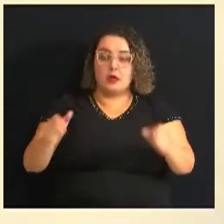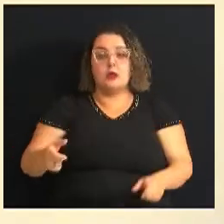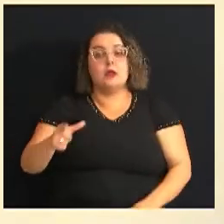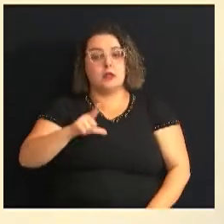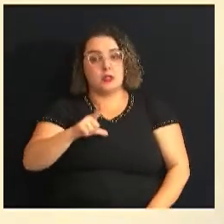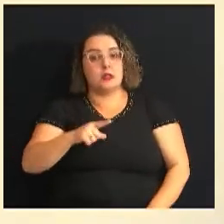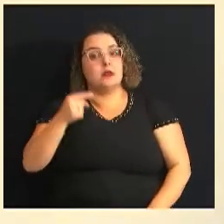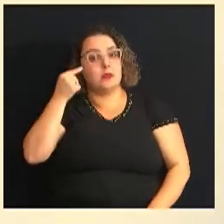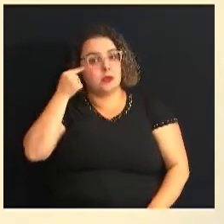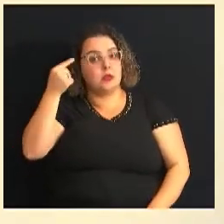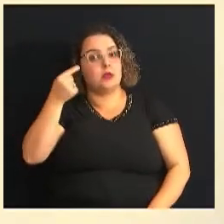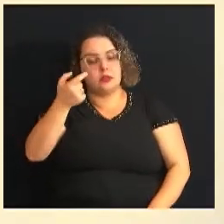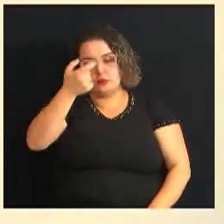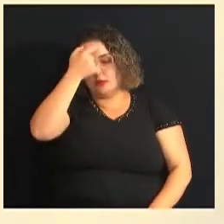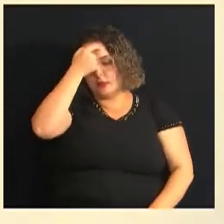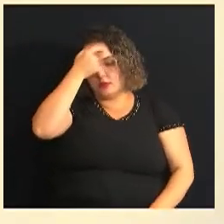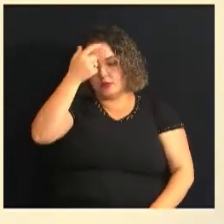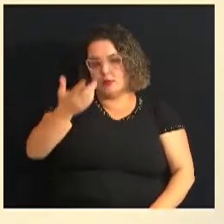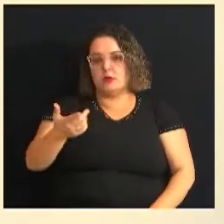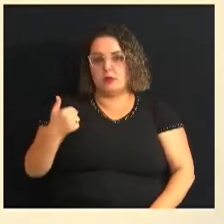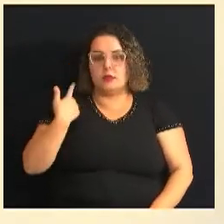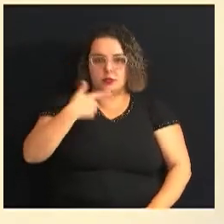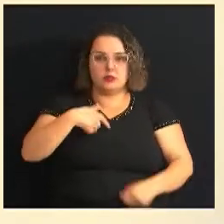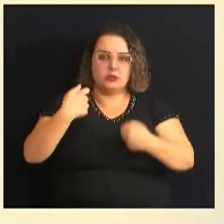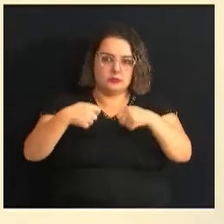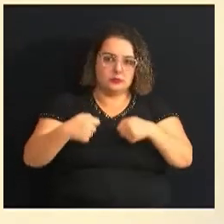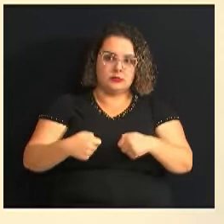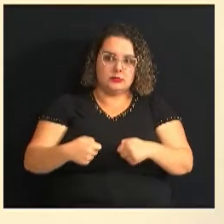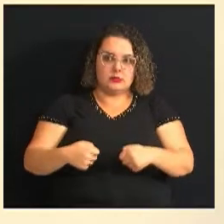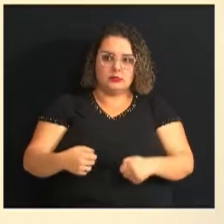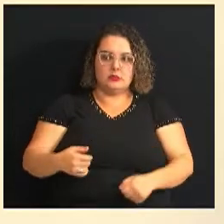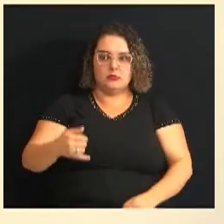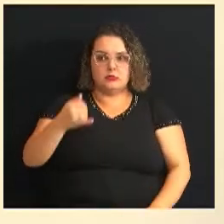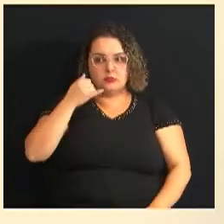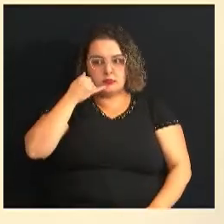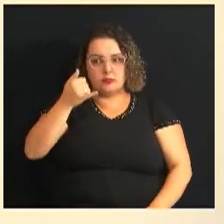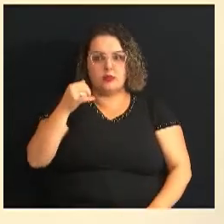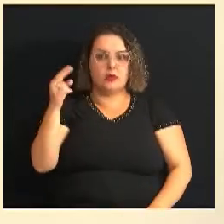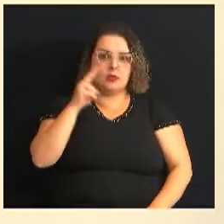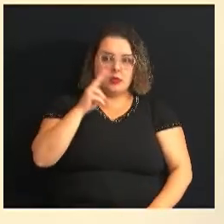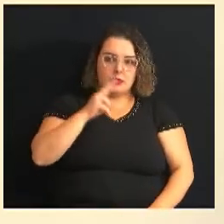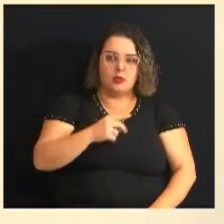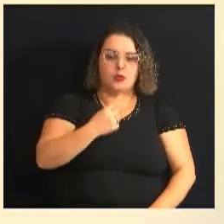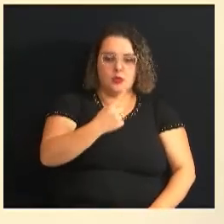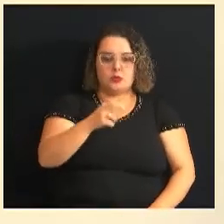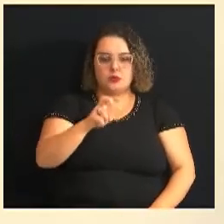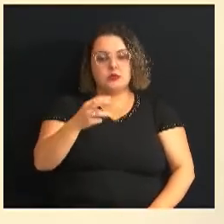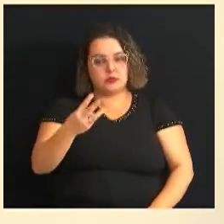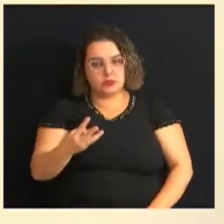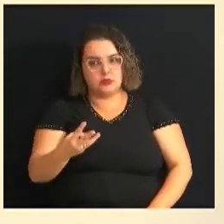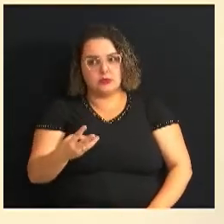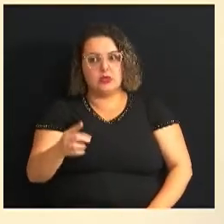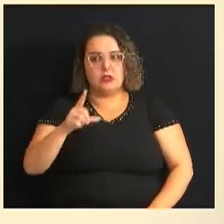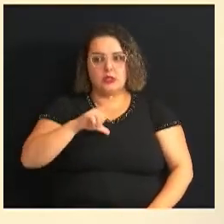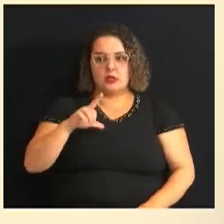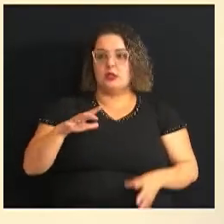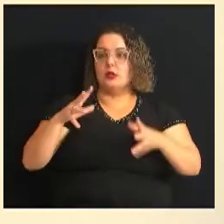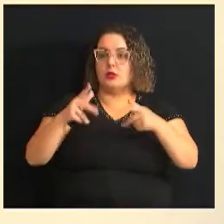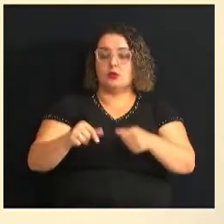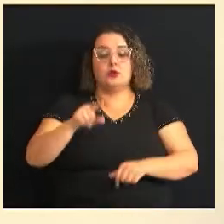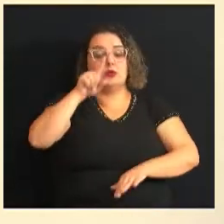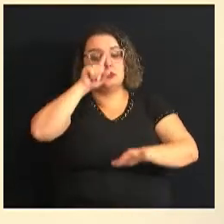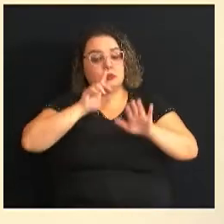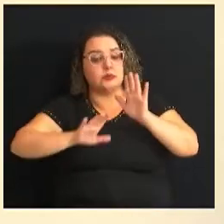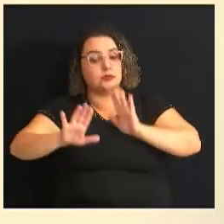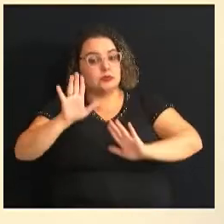e tenham consciência de que a gente deve, principalmente no telefone de emergência, como é o 153, realmente ter todas as cautelas